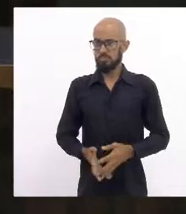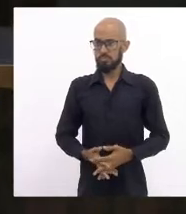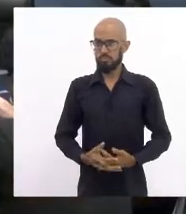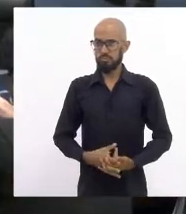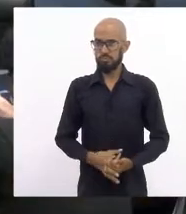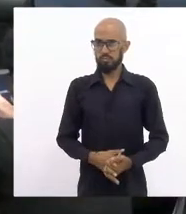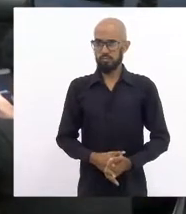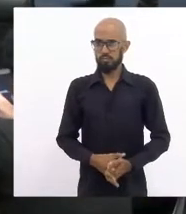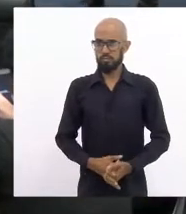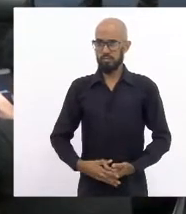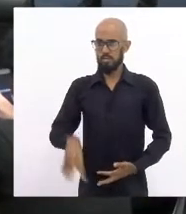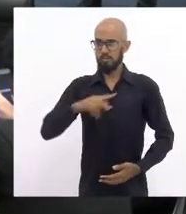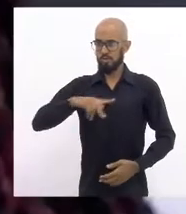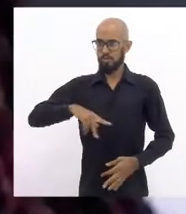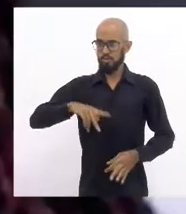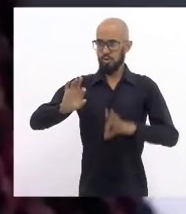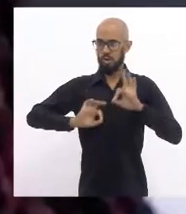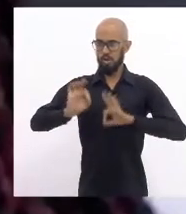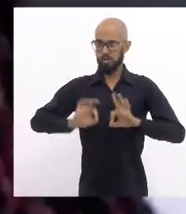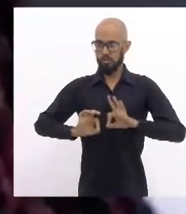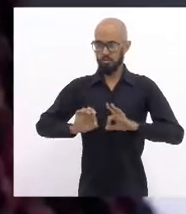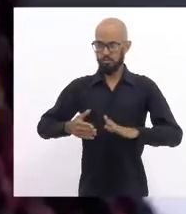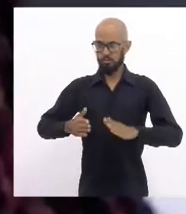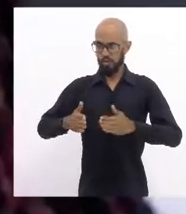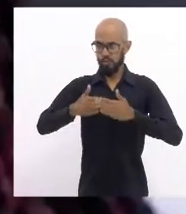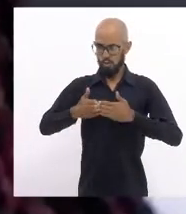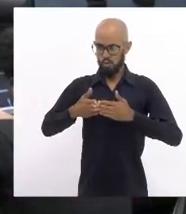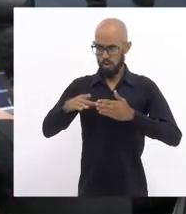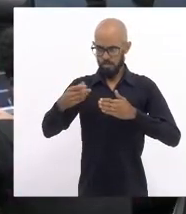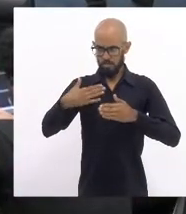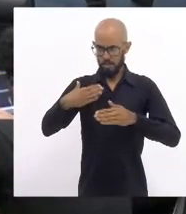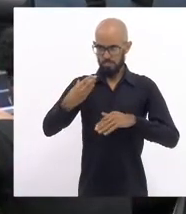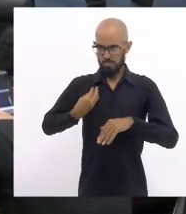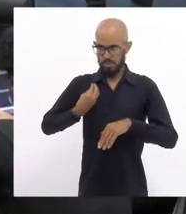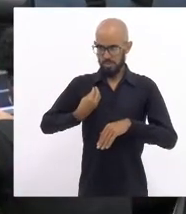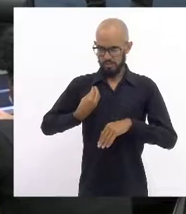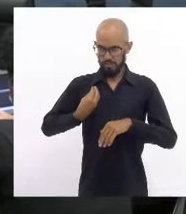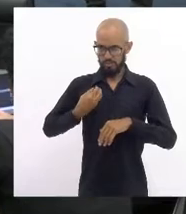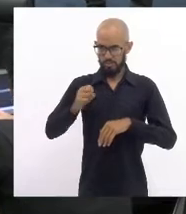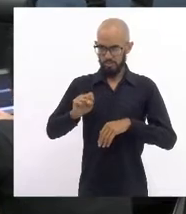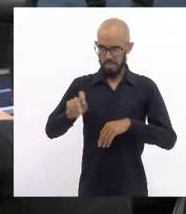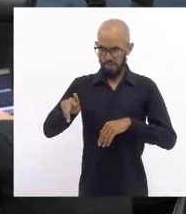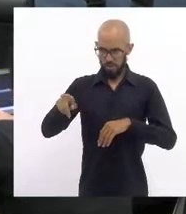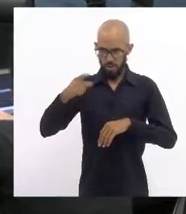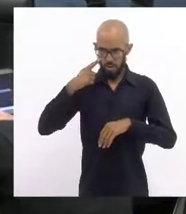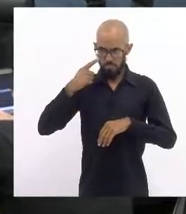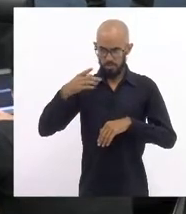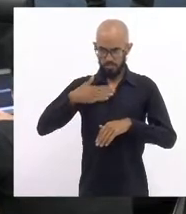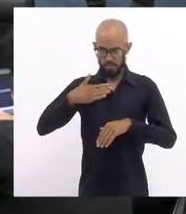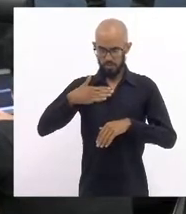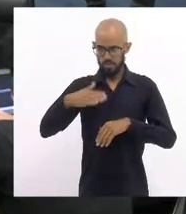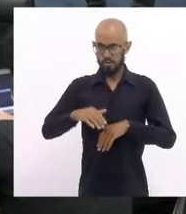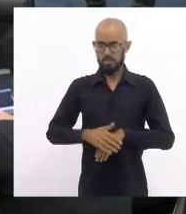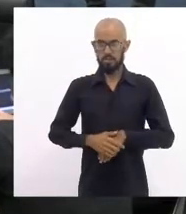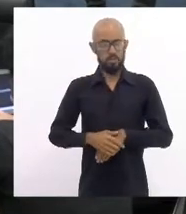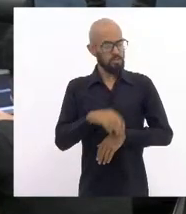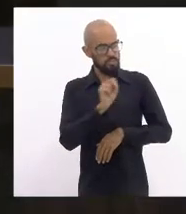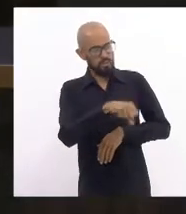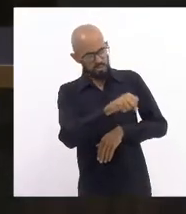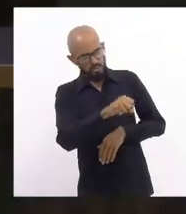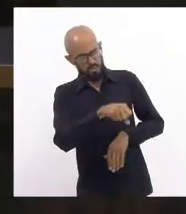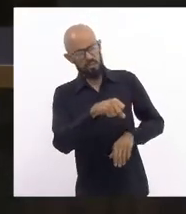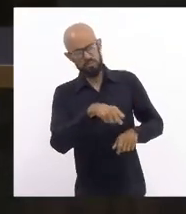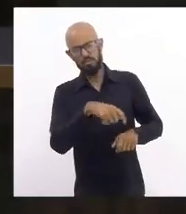Presidente, questão de ordem. O senhor pode me informar se a minha presença está registrada? Peraí. Tá